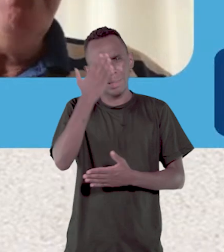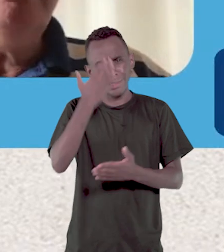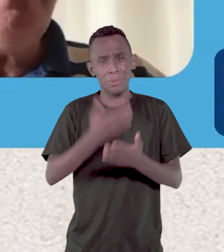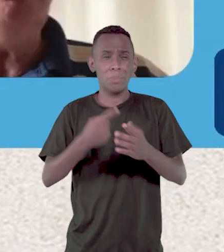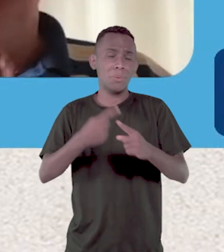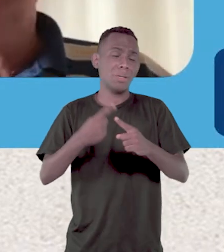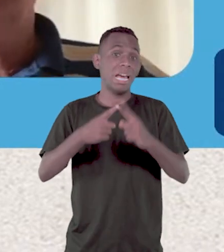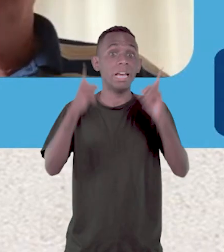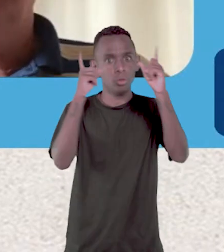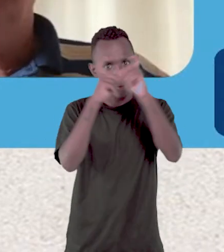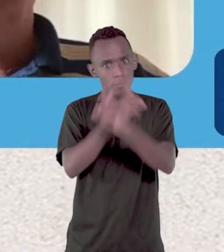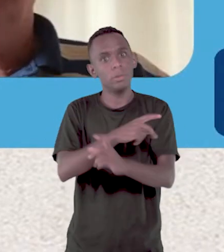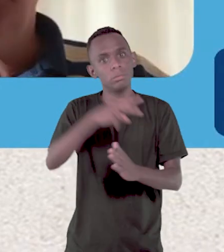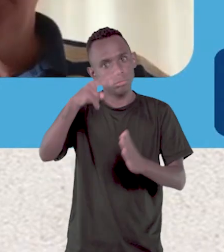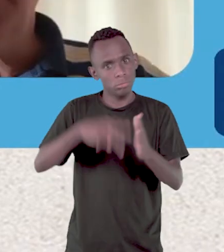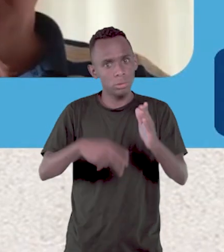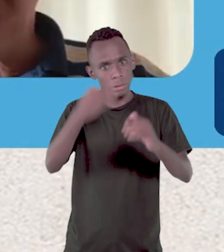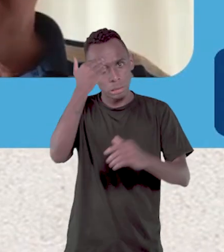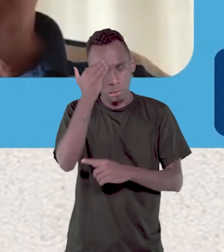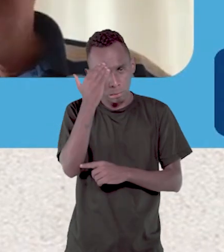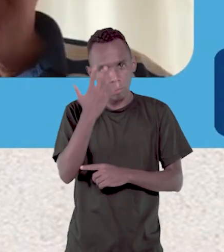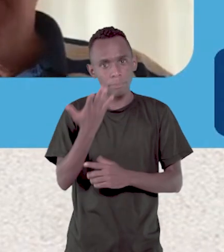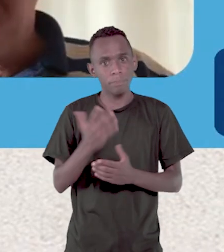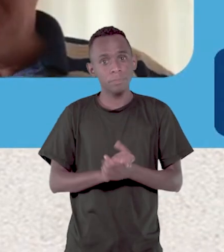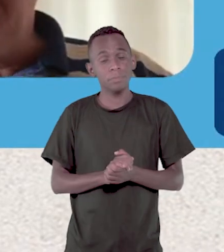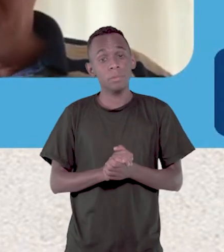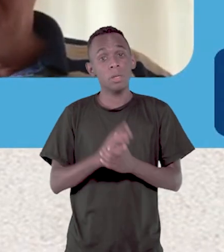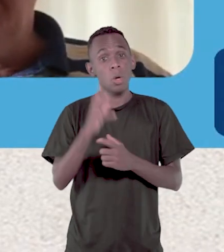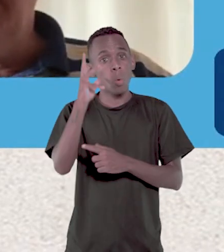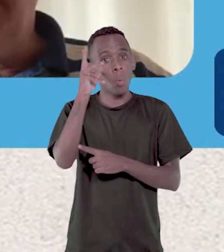gênero dificílimo, assim, acho